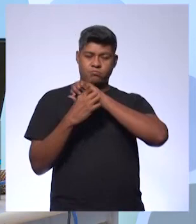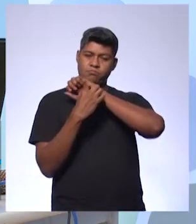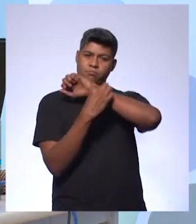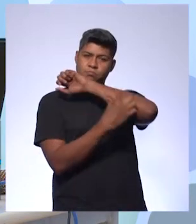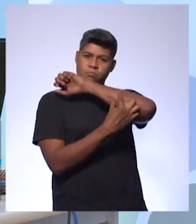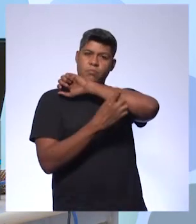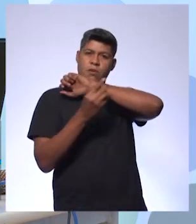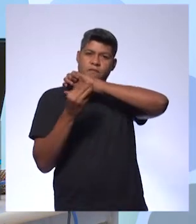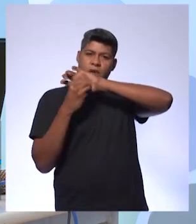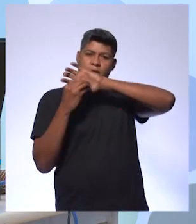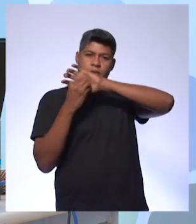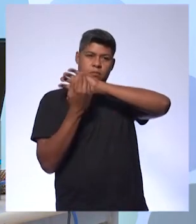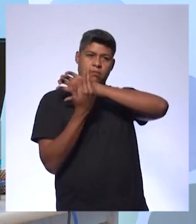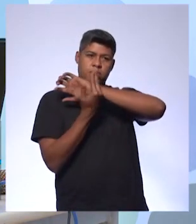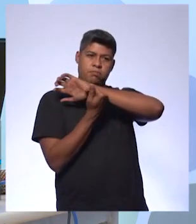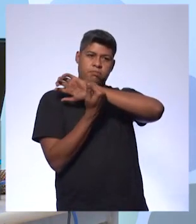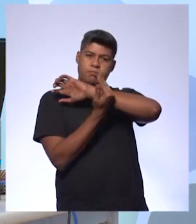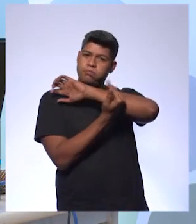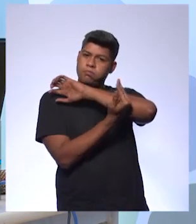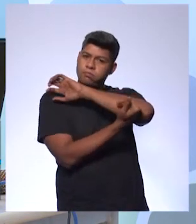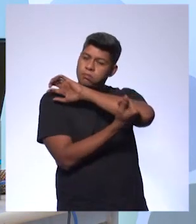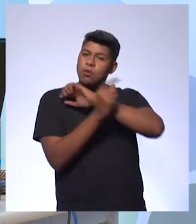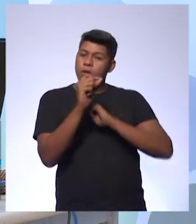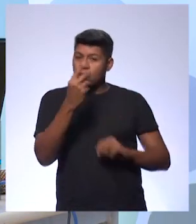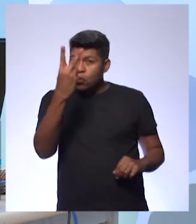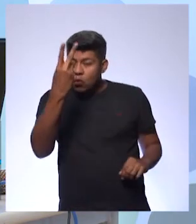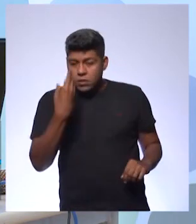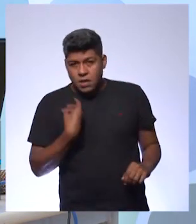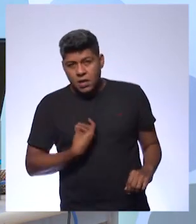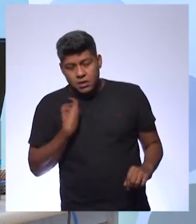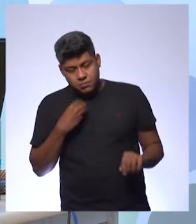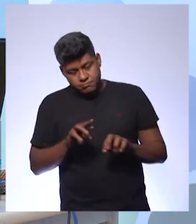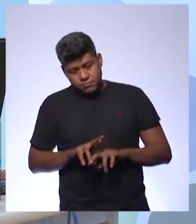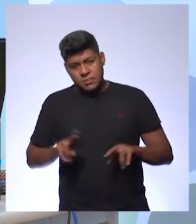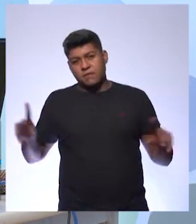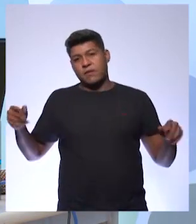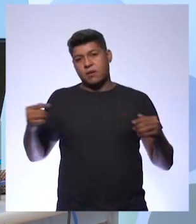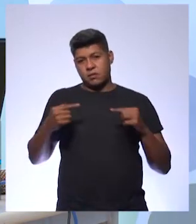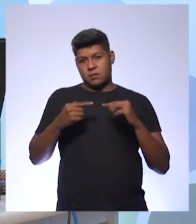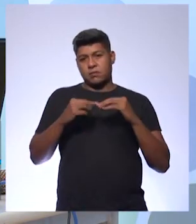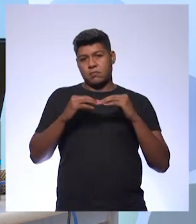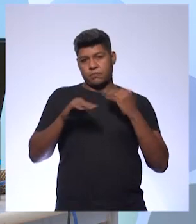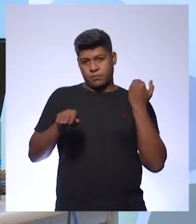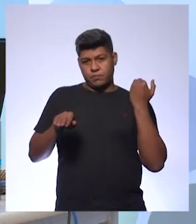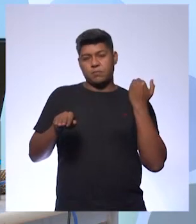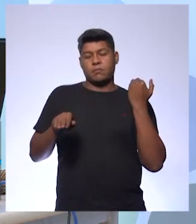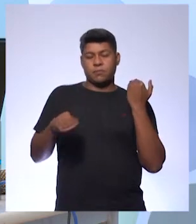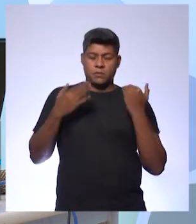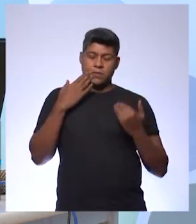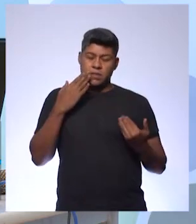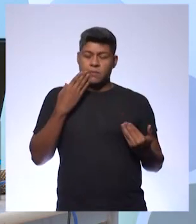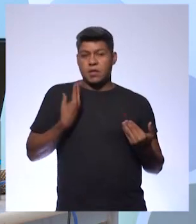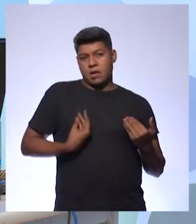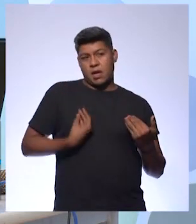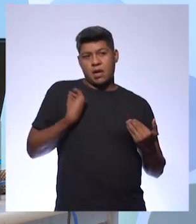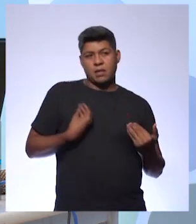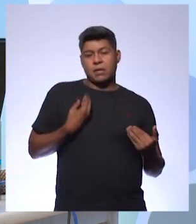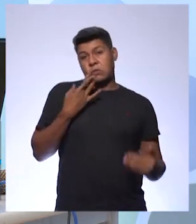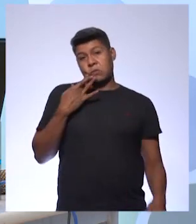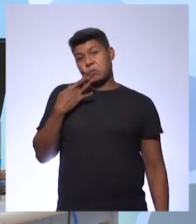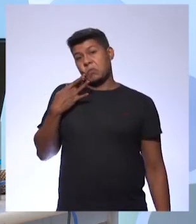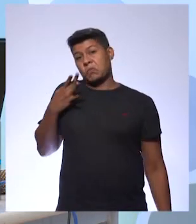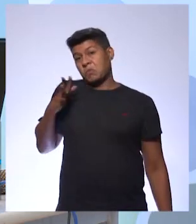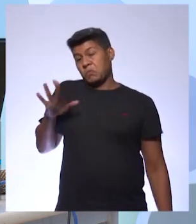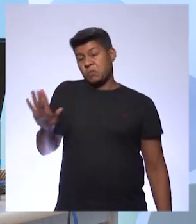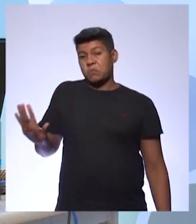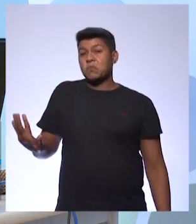vou. Vinícius, o poema fala sobre 2 realidades completamente opostas. 2 realidades, eu não sei se são